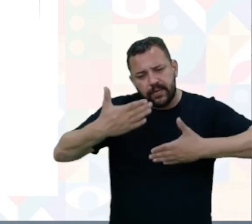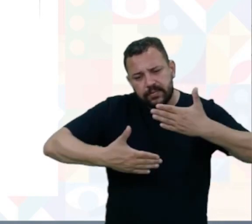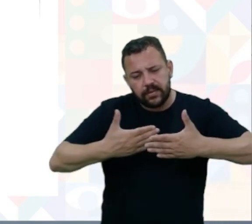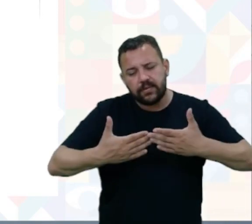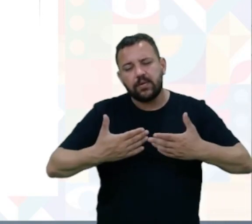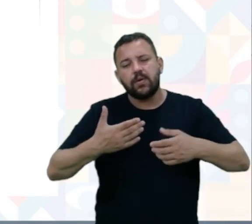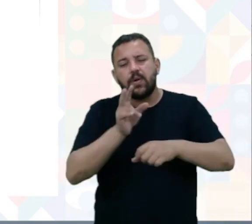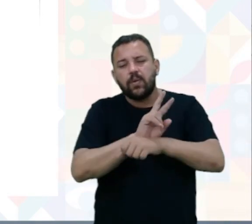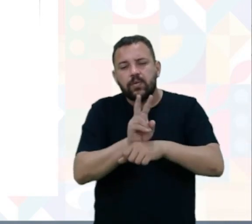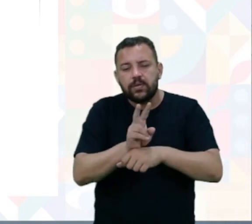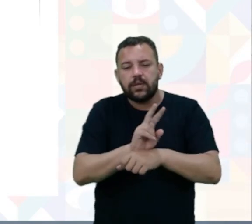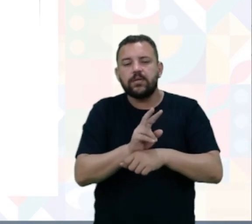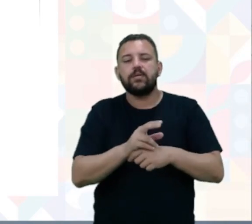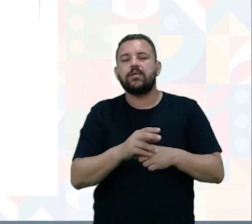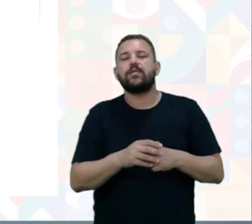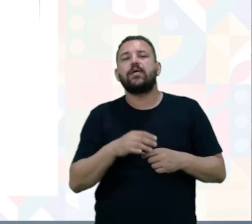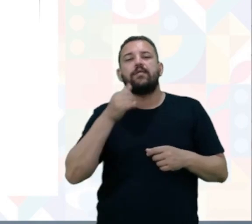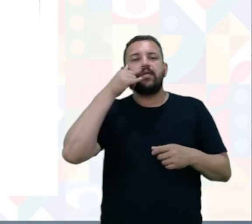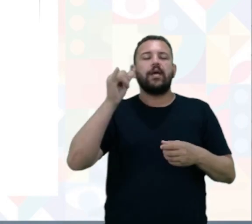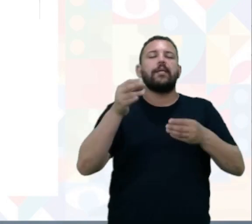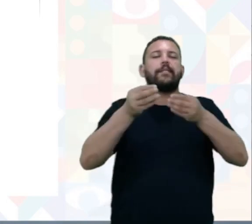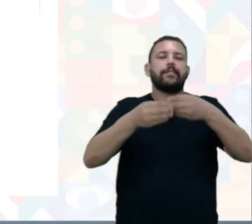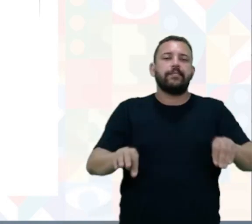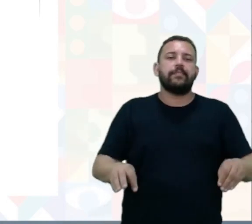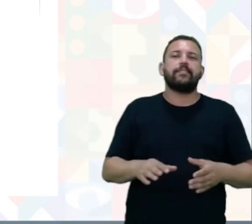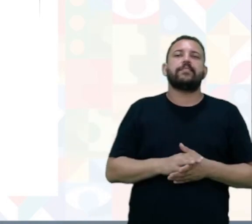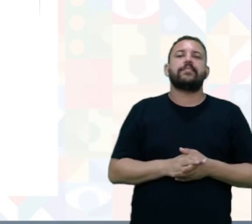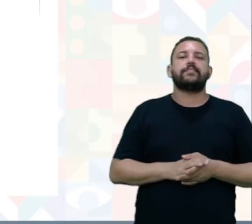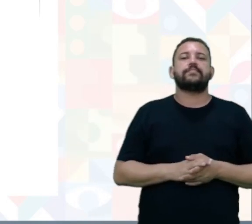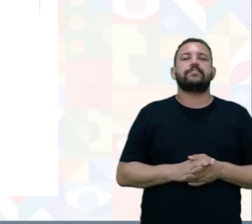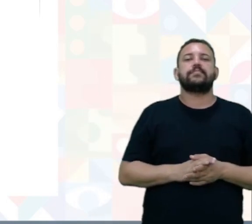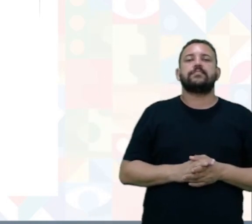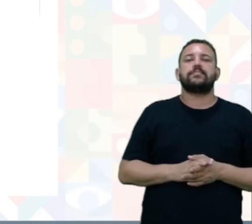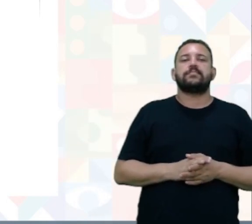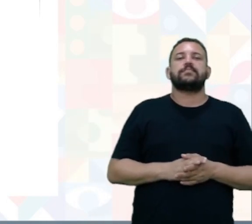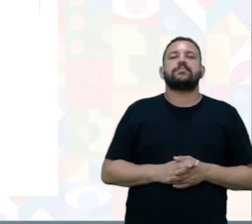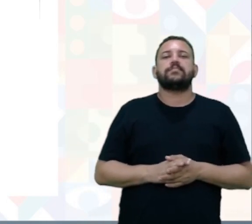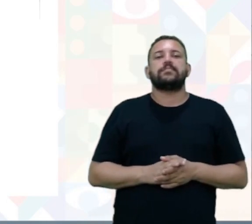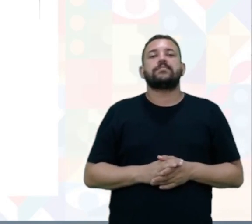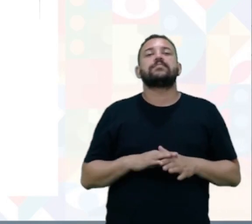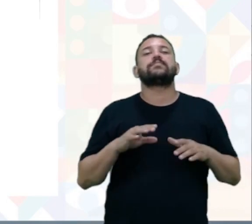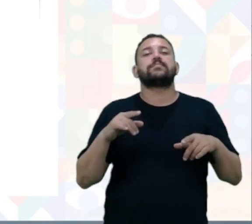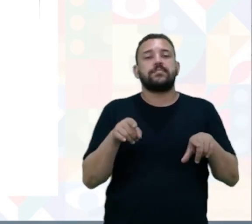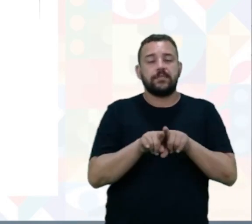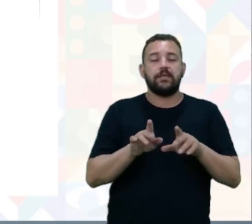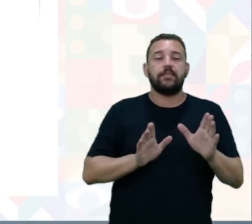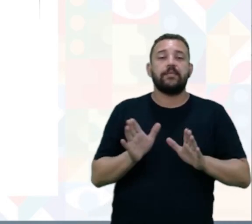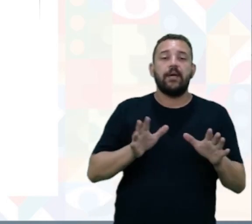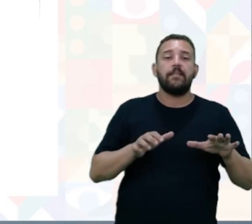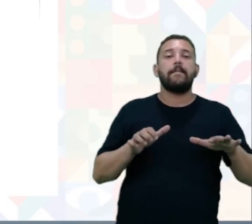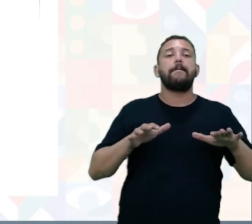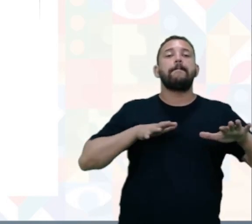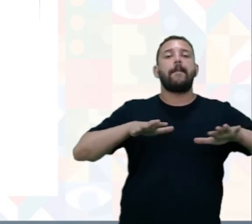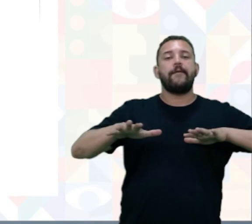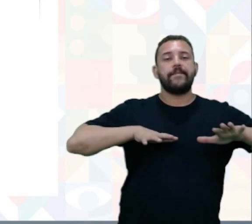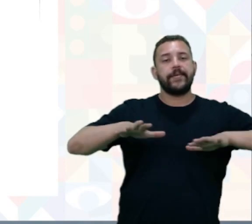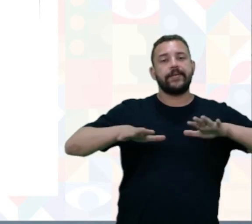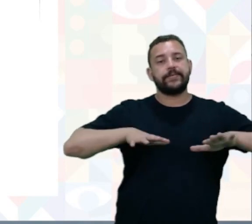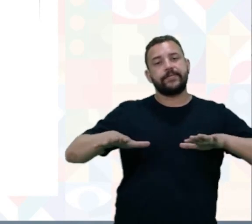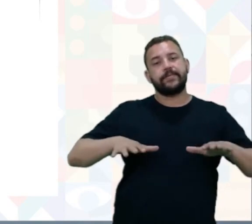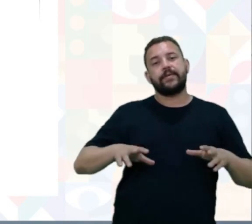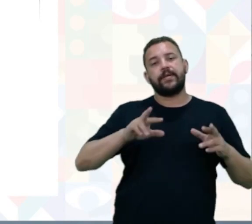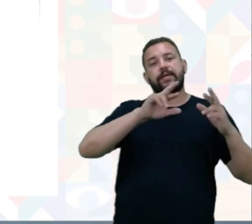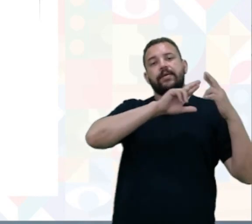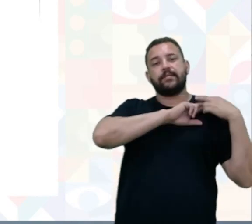sua preservação. Ainda dentro desses subsistemas, nós temos a movimentação, que é responsável